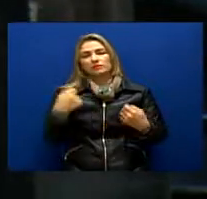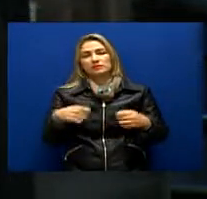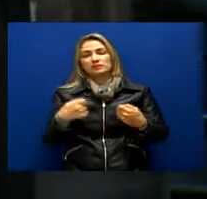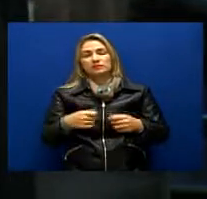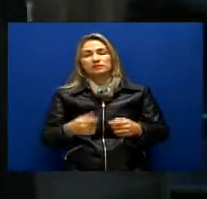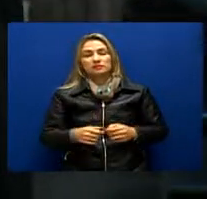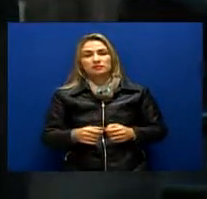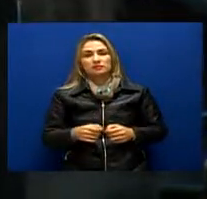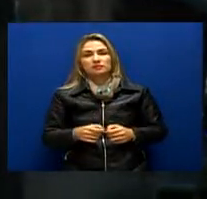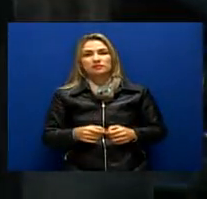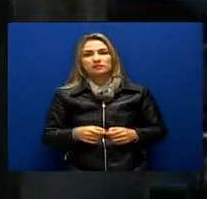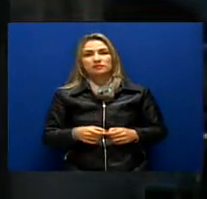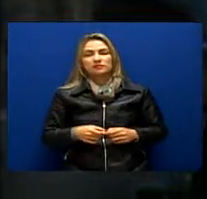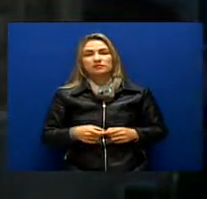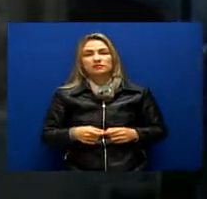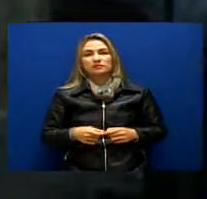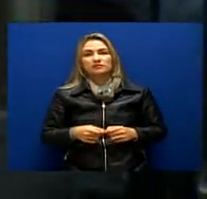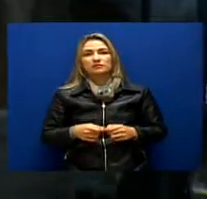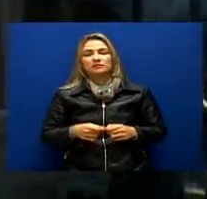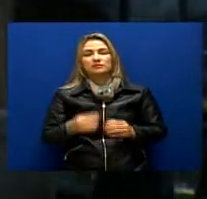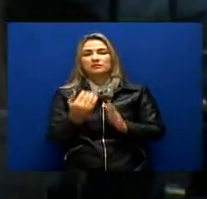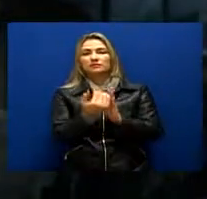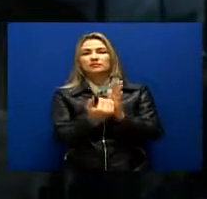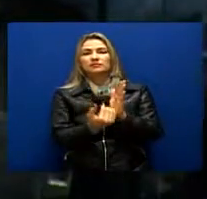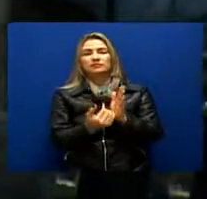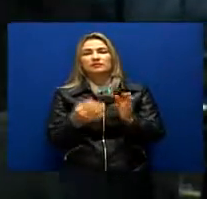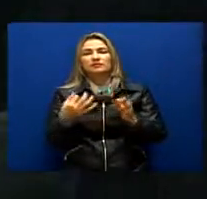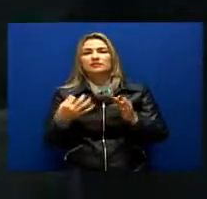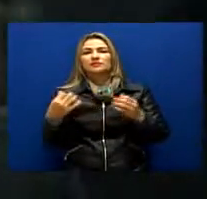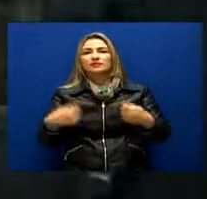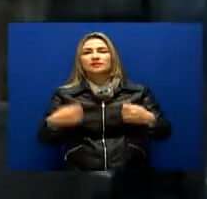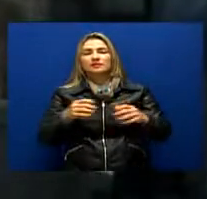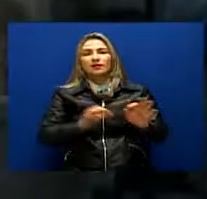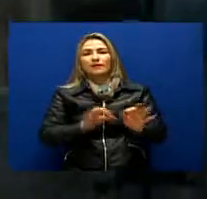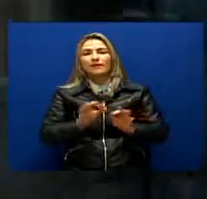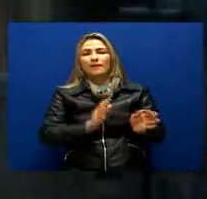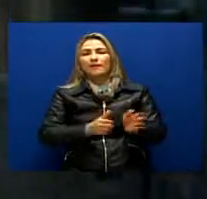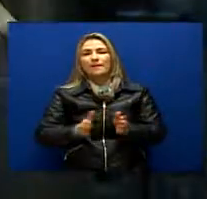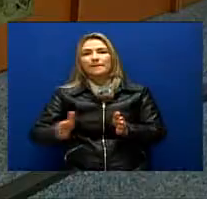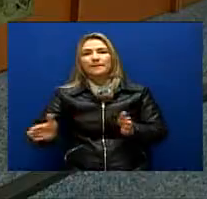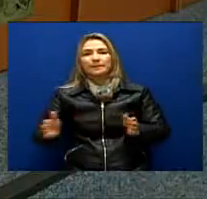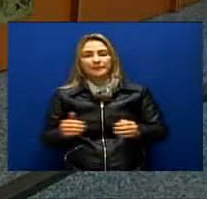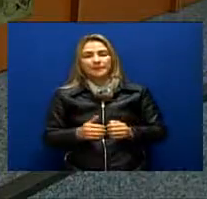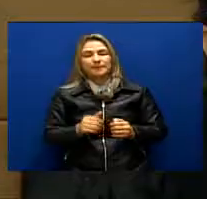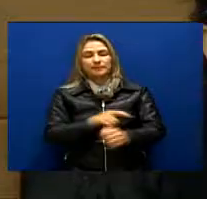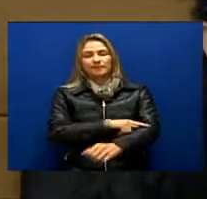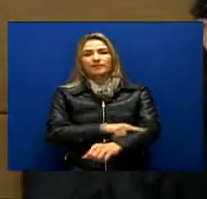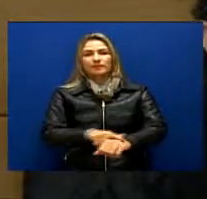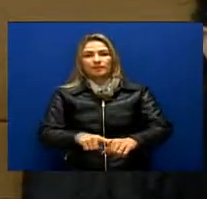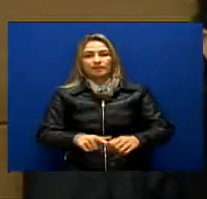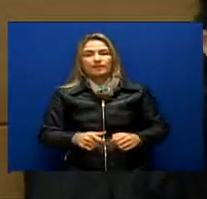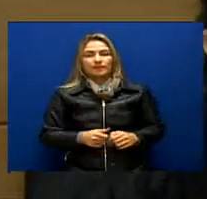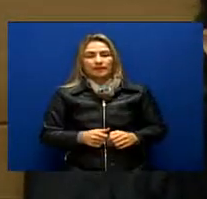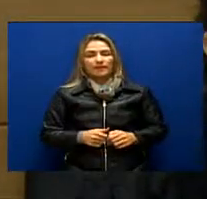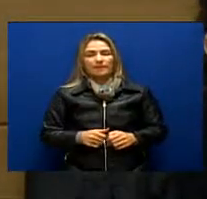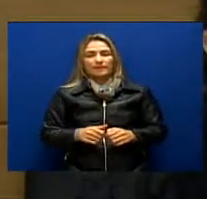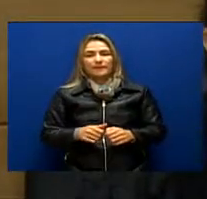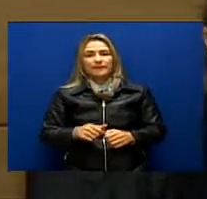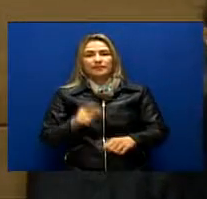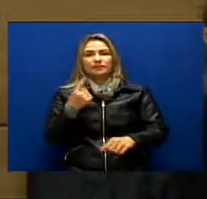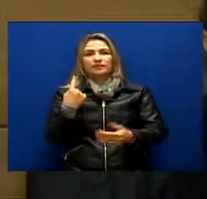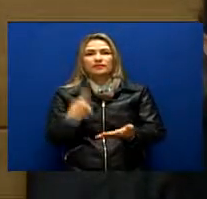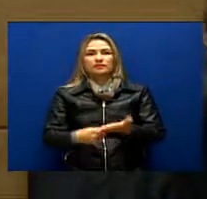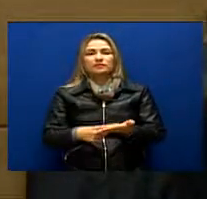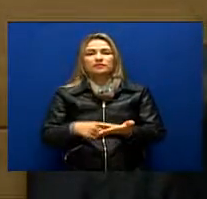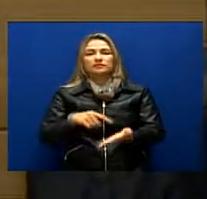Pedi para pôr em pauta da comissão para depois o presidente poder pautar. Respeitado a sua opinião, como